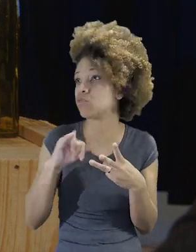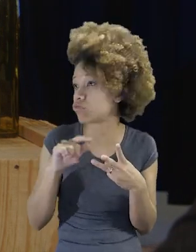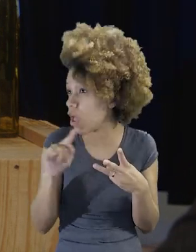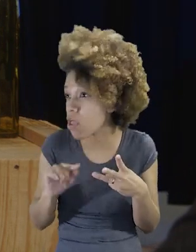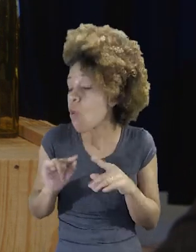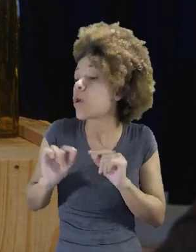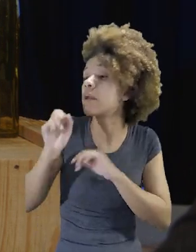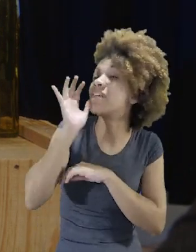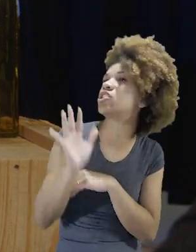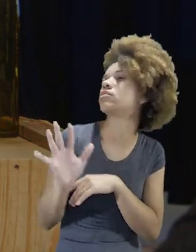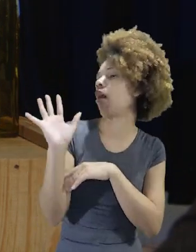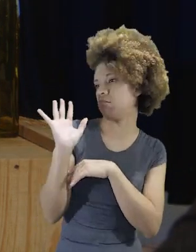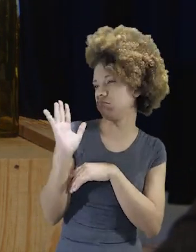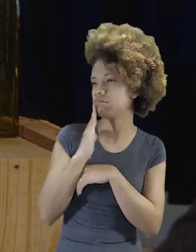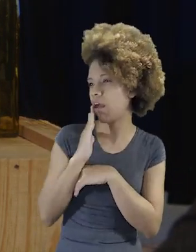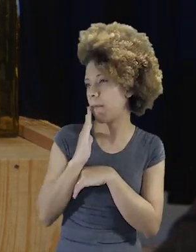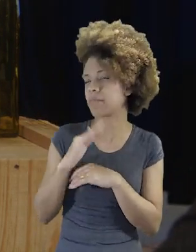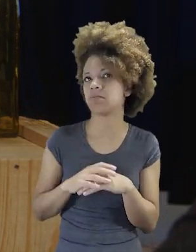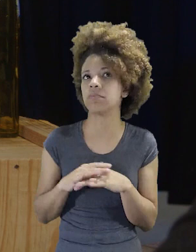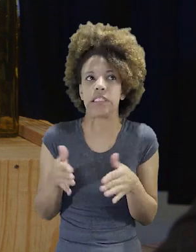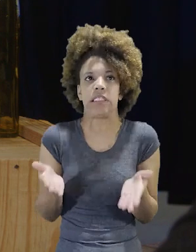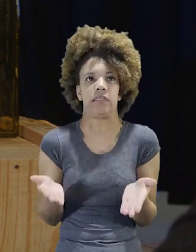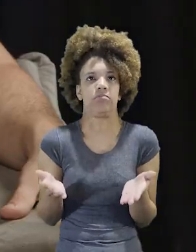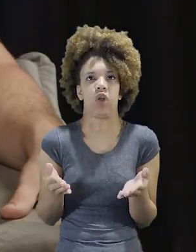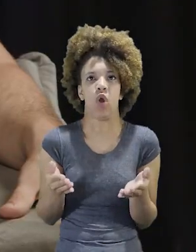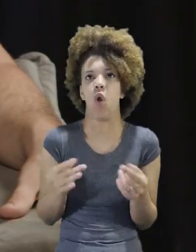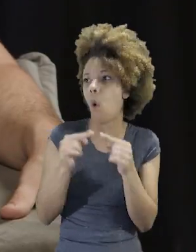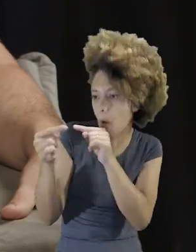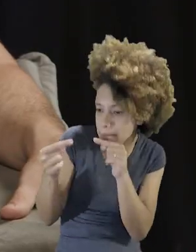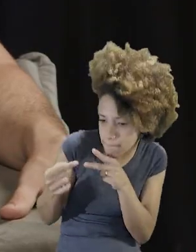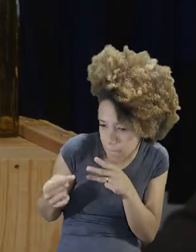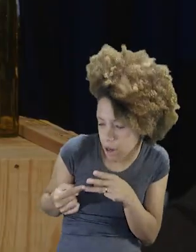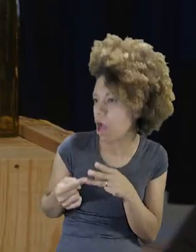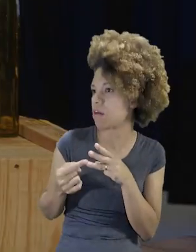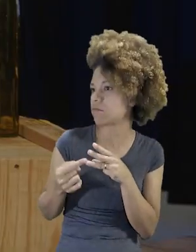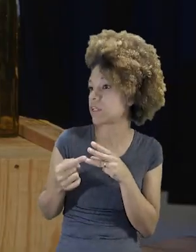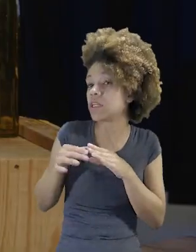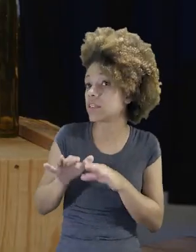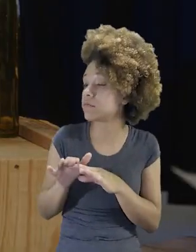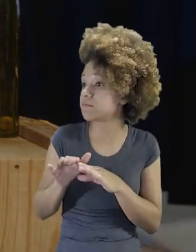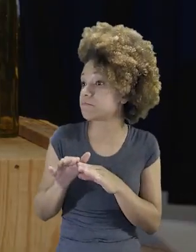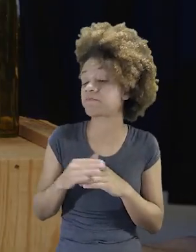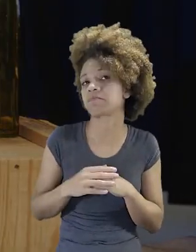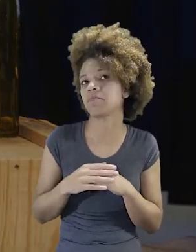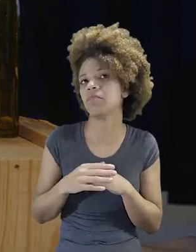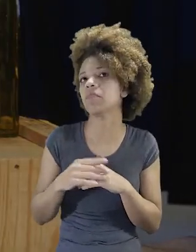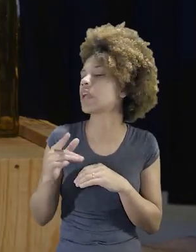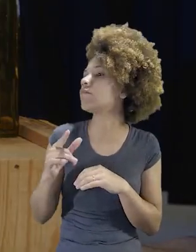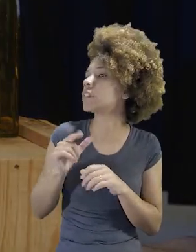você e você pega isso e você usa às vezes